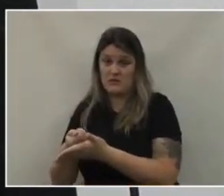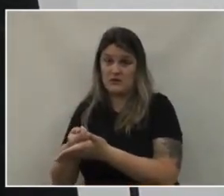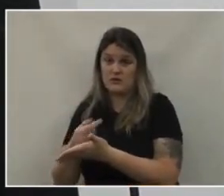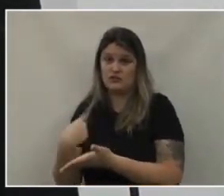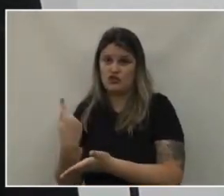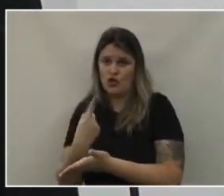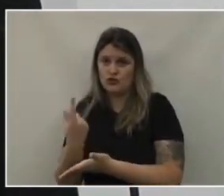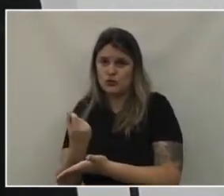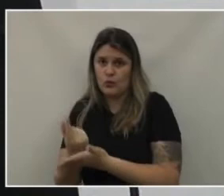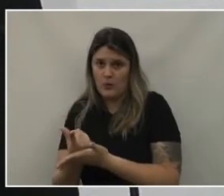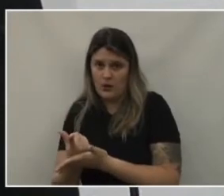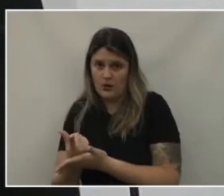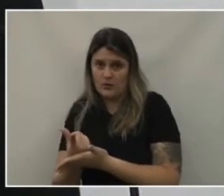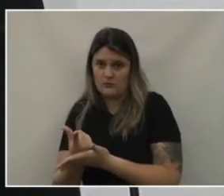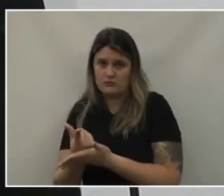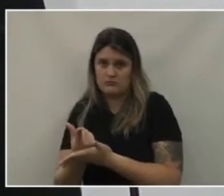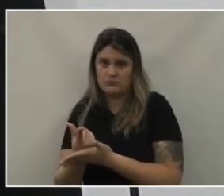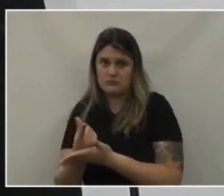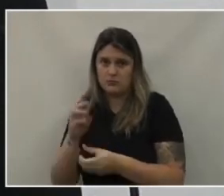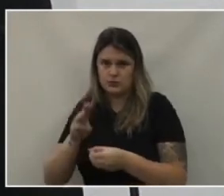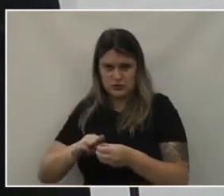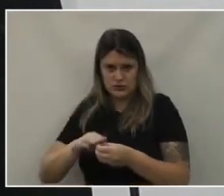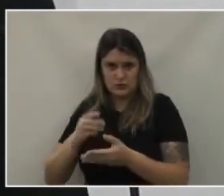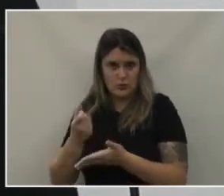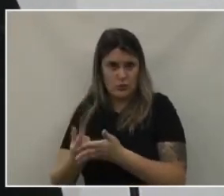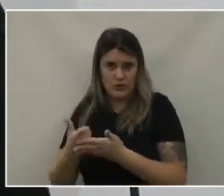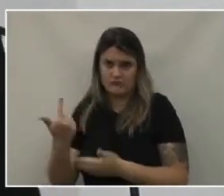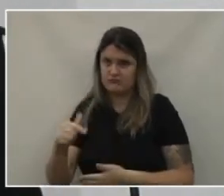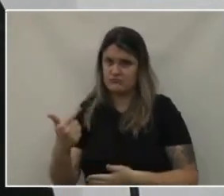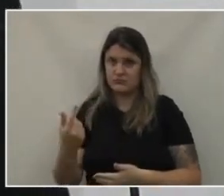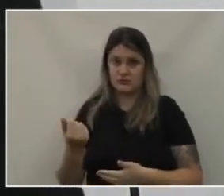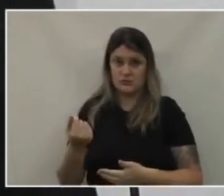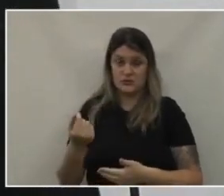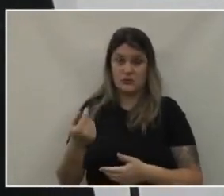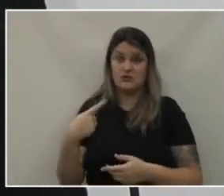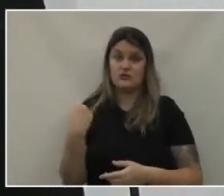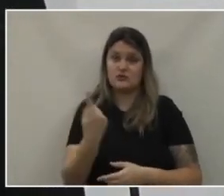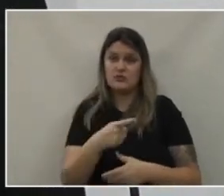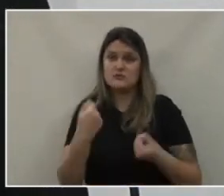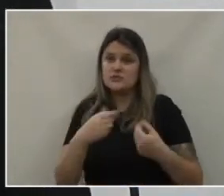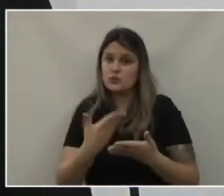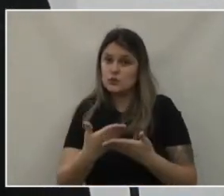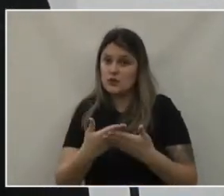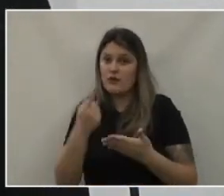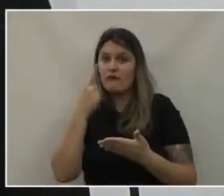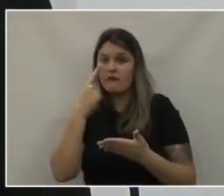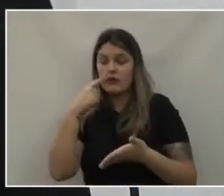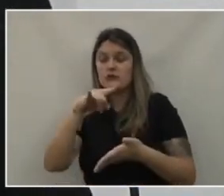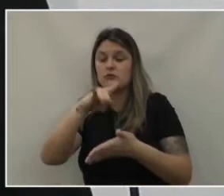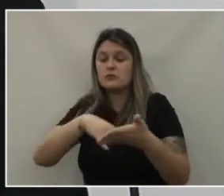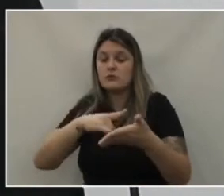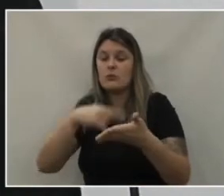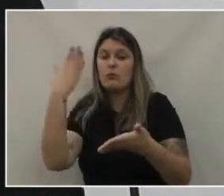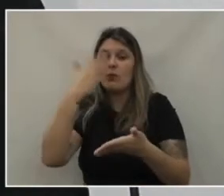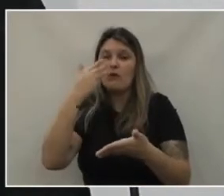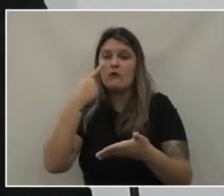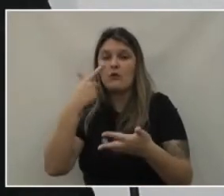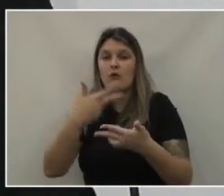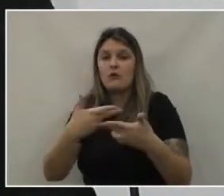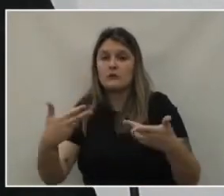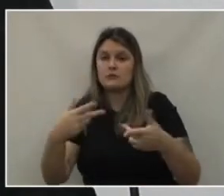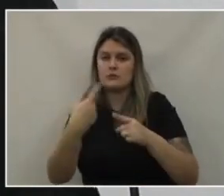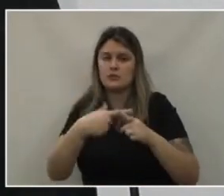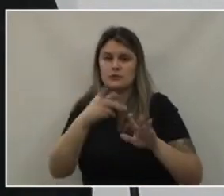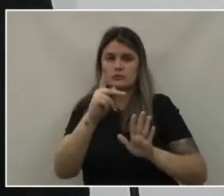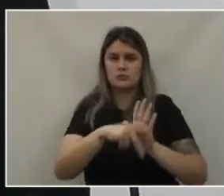nós comprarmos, o município comprar. Como eu falei, precisamos, então, estar encaminhando documentos, porque esse